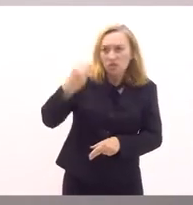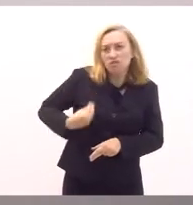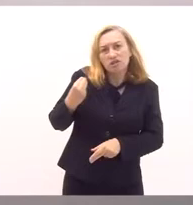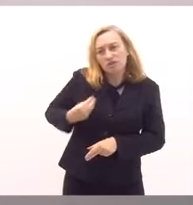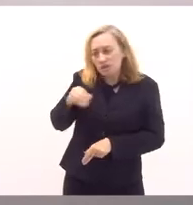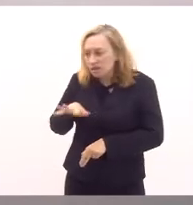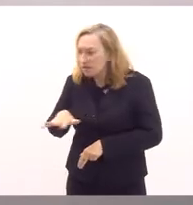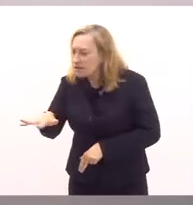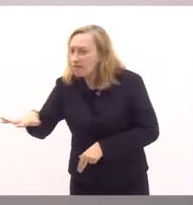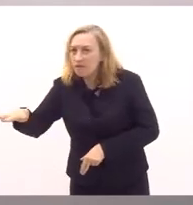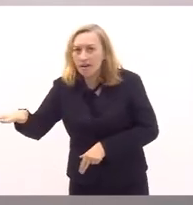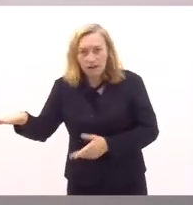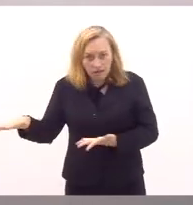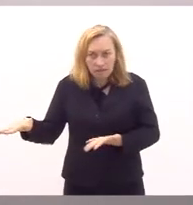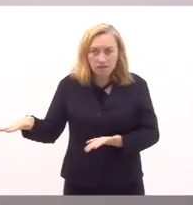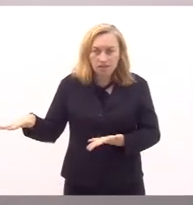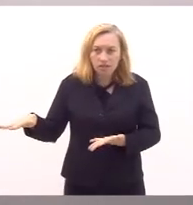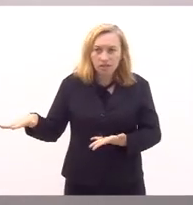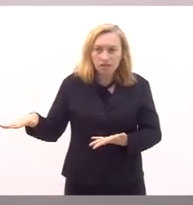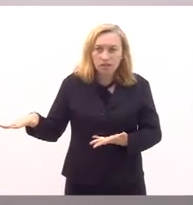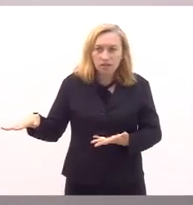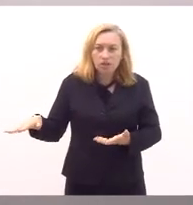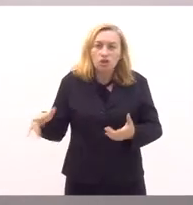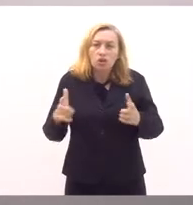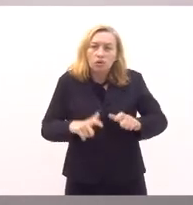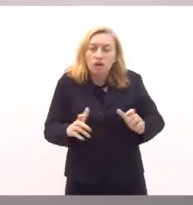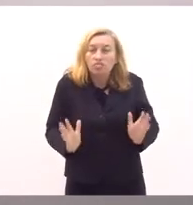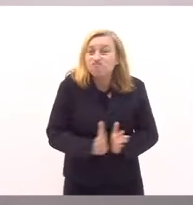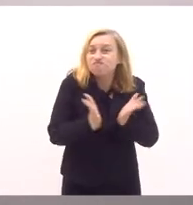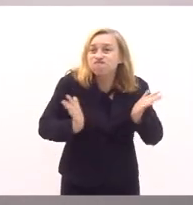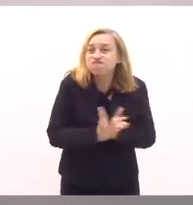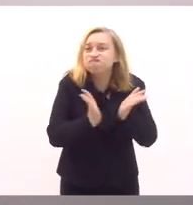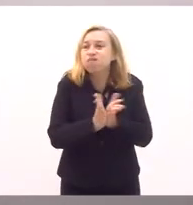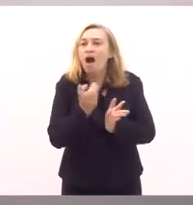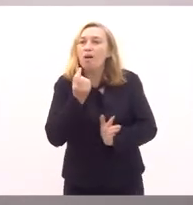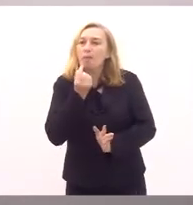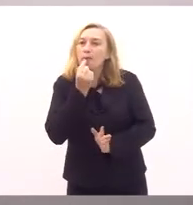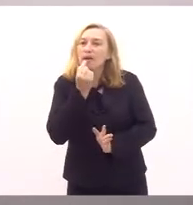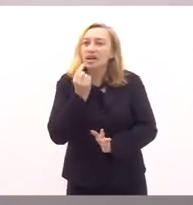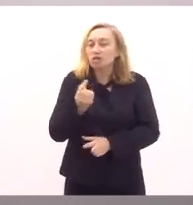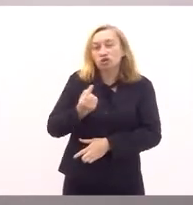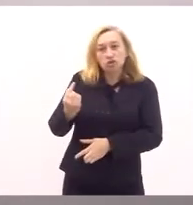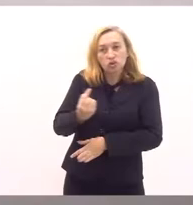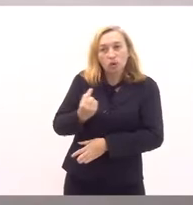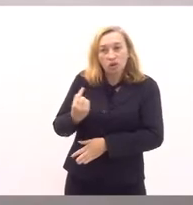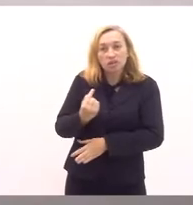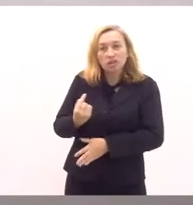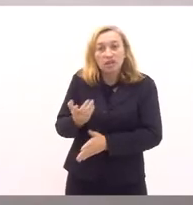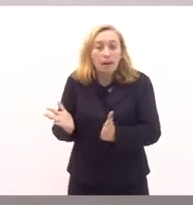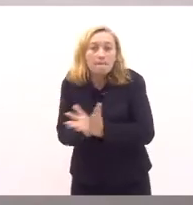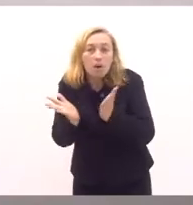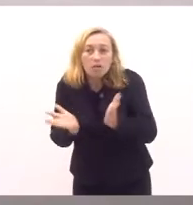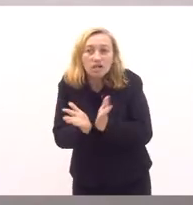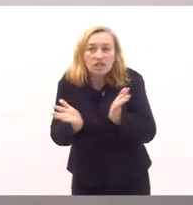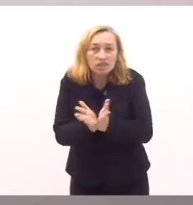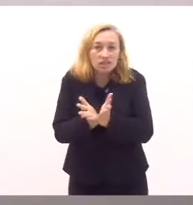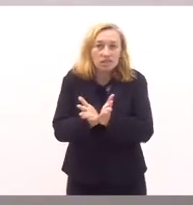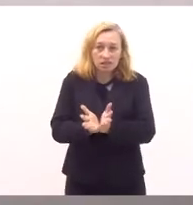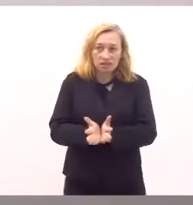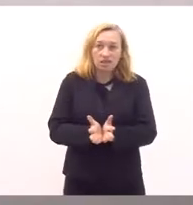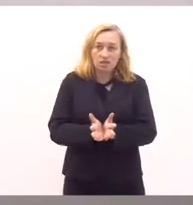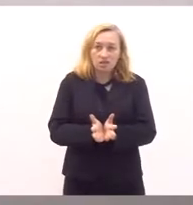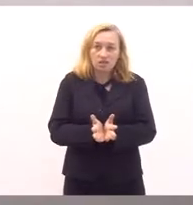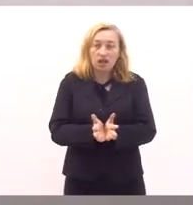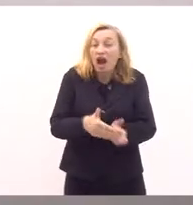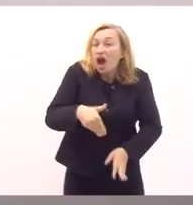favelas, loteamentos, territórios de pobreza, muito próximos da gente, essa pobreza, essa extrema pobreza,